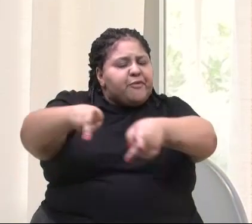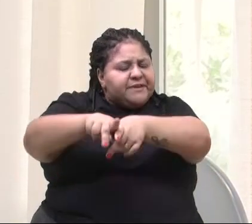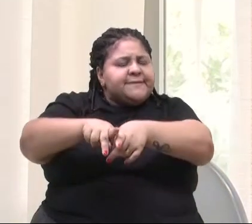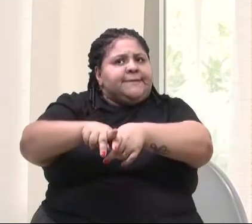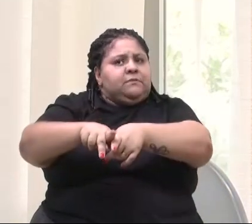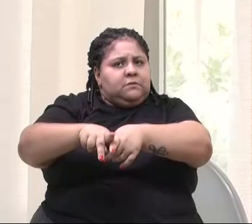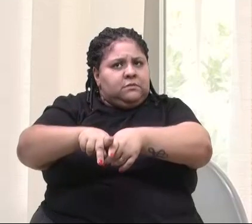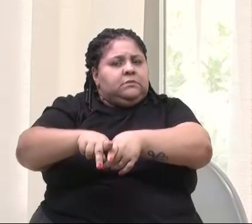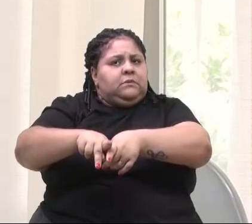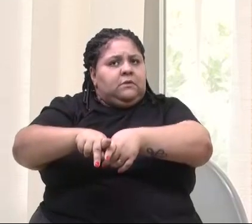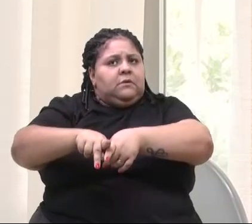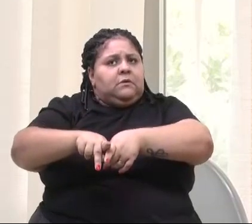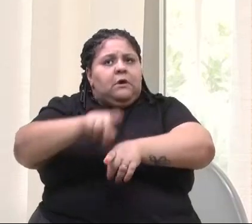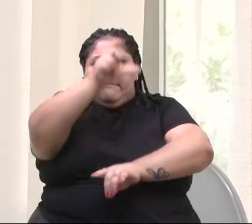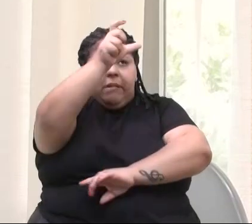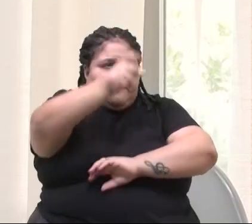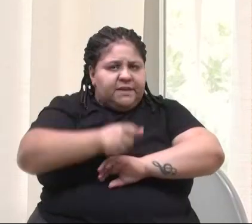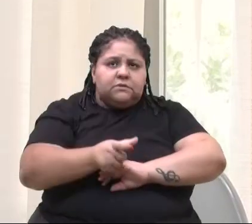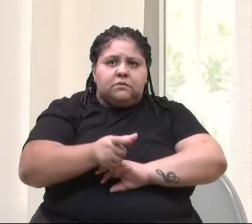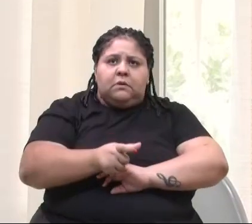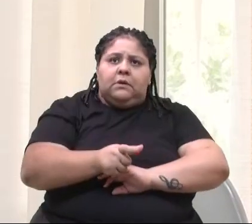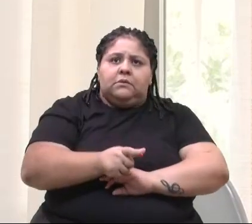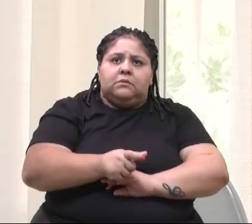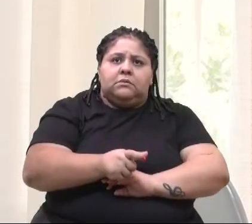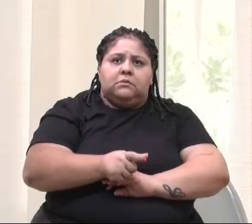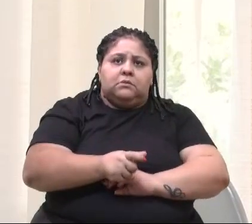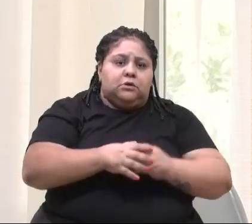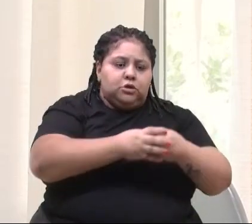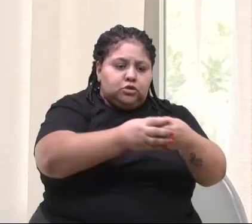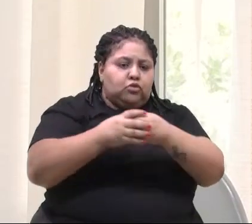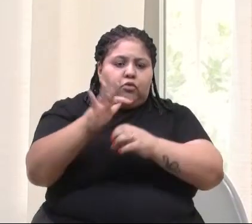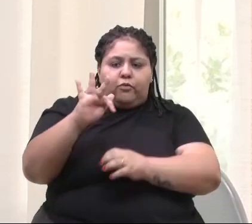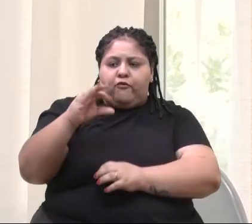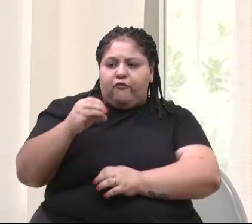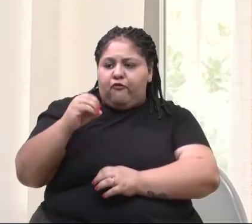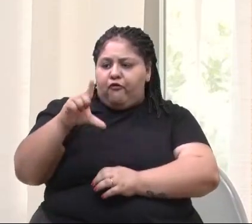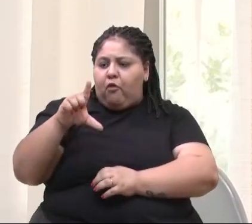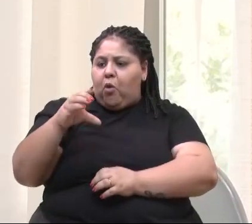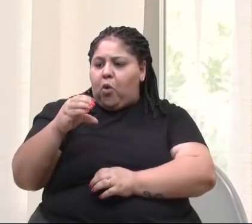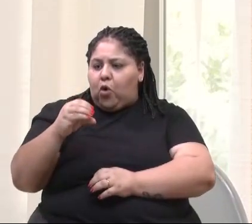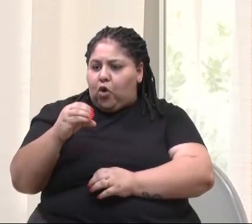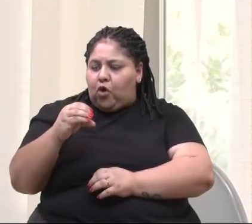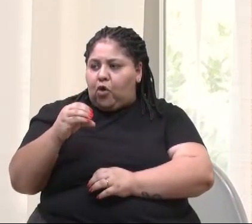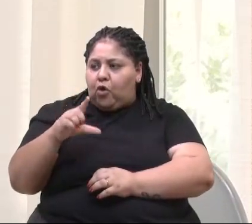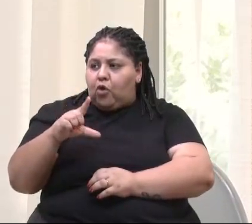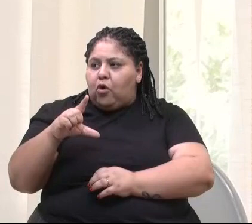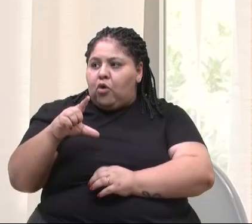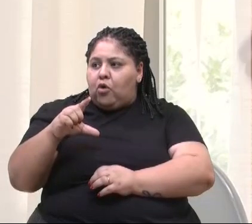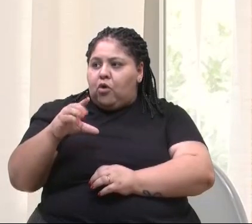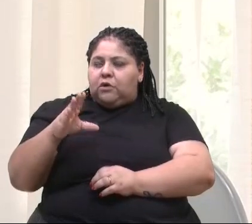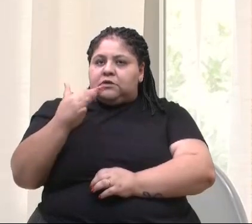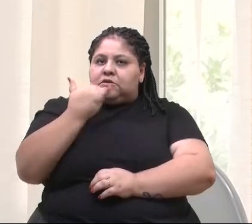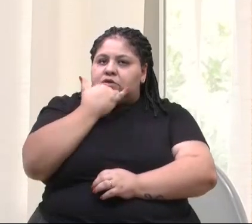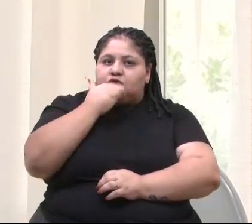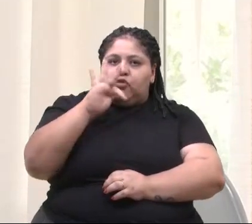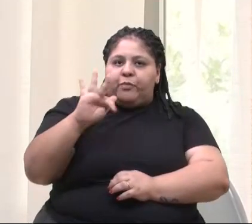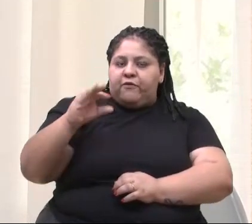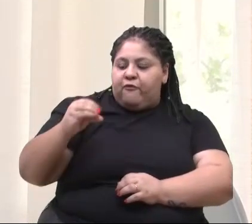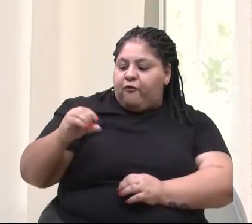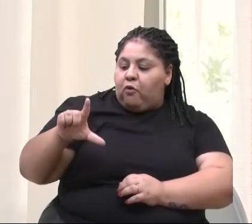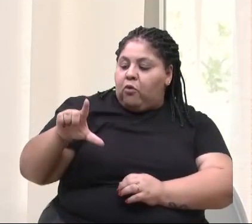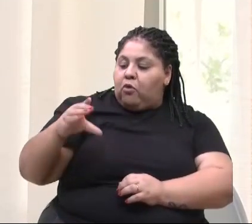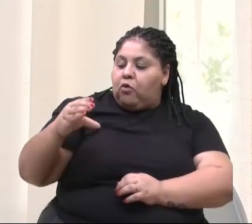caro para a pessoa que está no grupo folclórico, se ela tiver que pagar o estacionamento, se ela tiver que pagar o ingresso, se ela tiver que entrar e